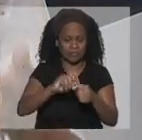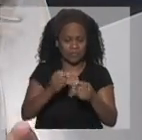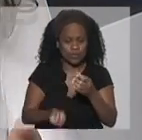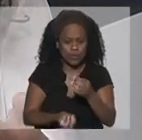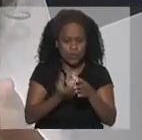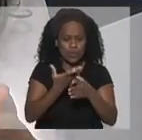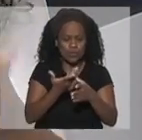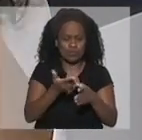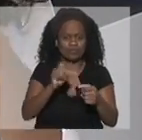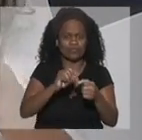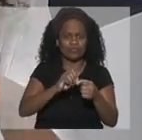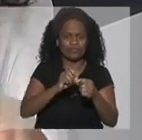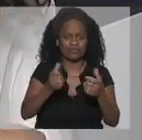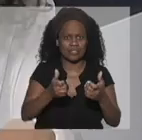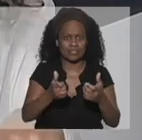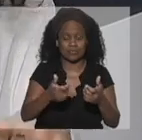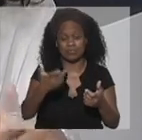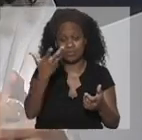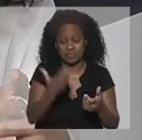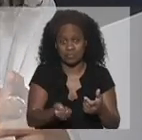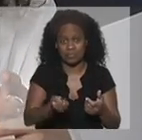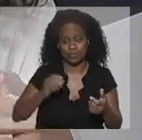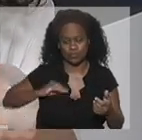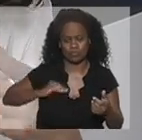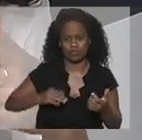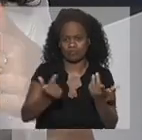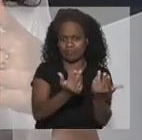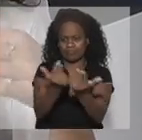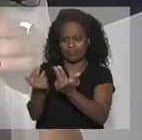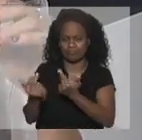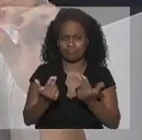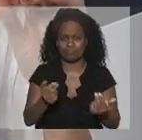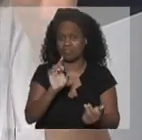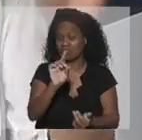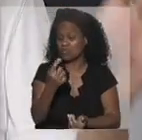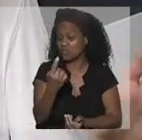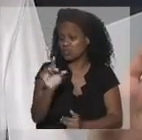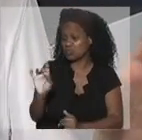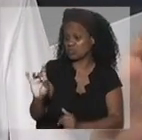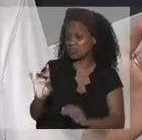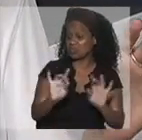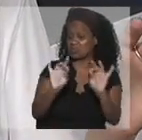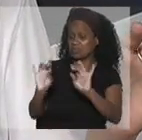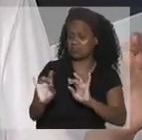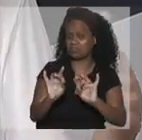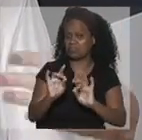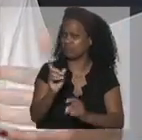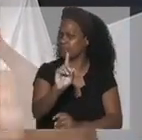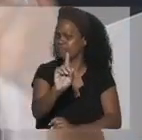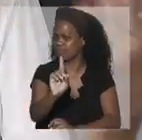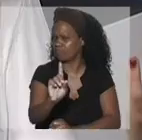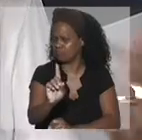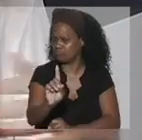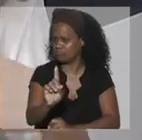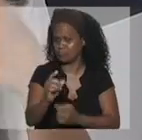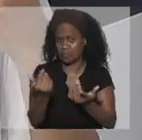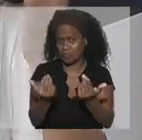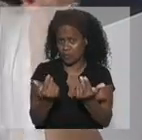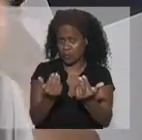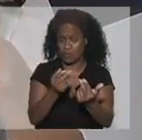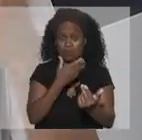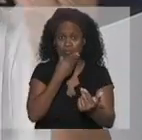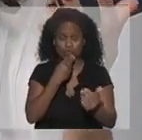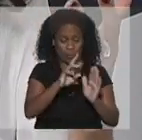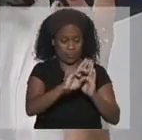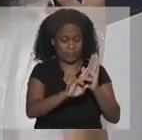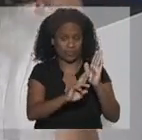tá produzindo literatura e sendo valorizada igualmente por isso, né? Não como um caso excepcional, mas assim como os